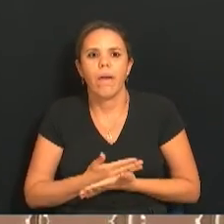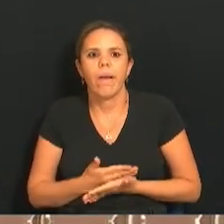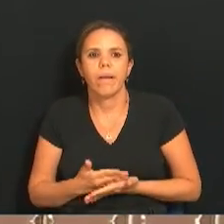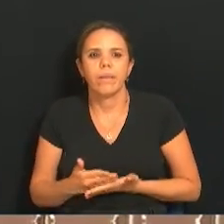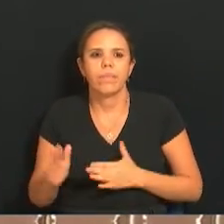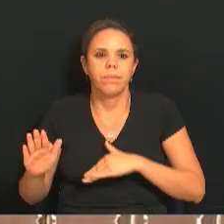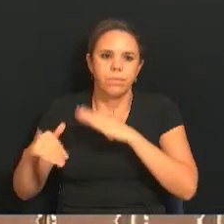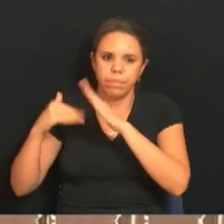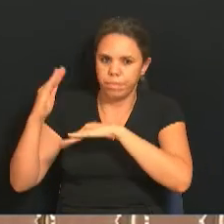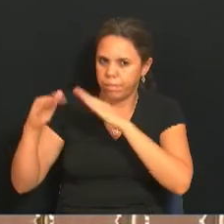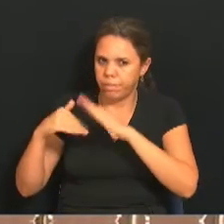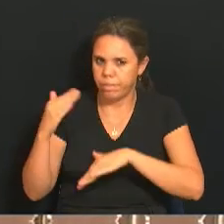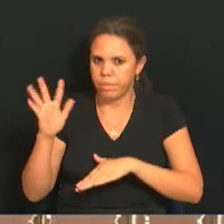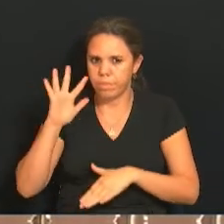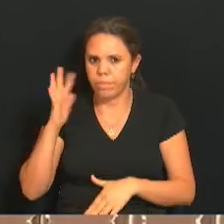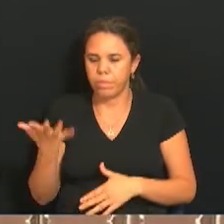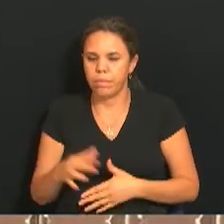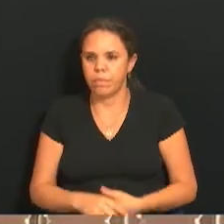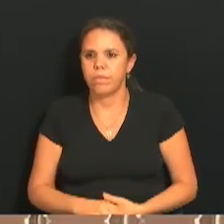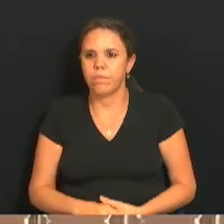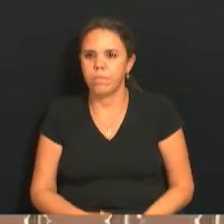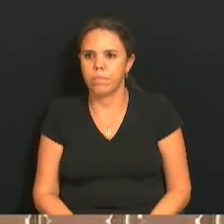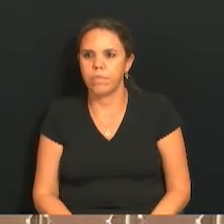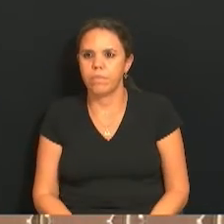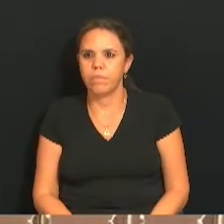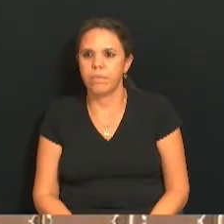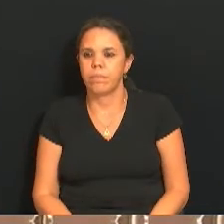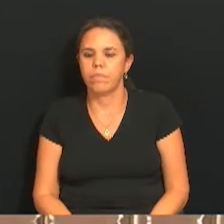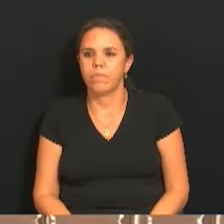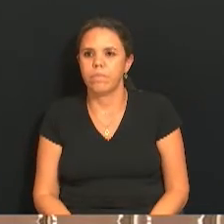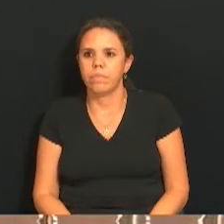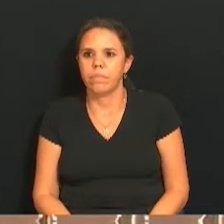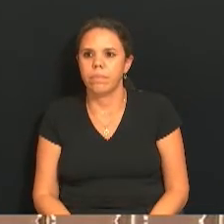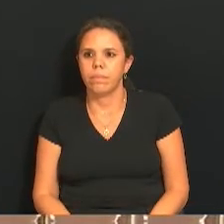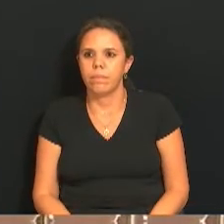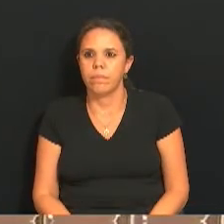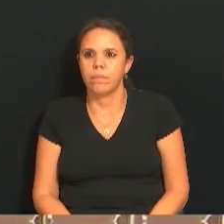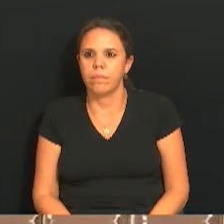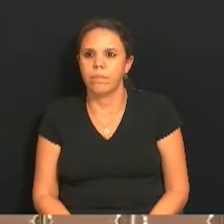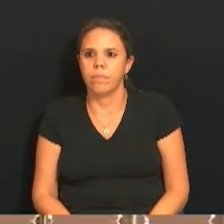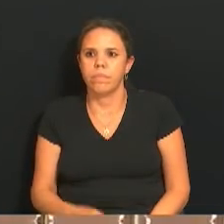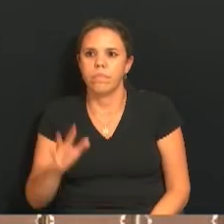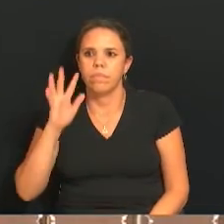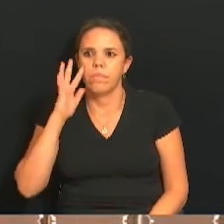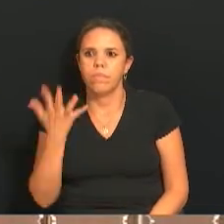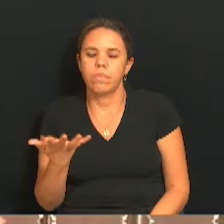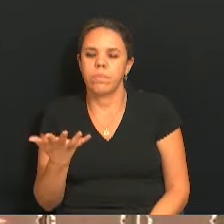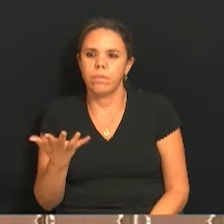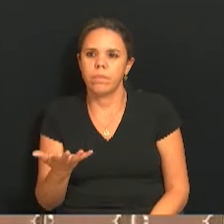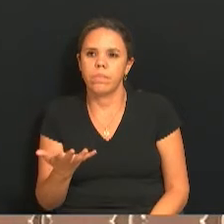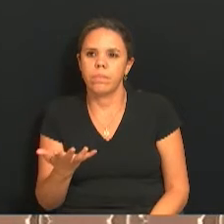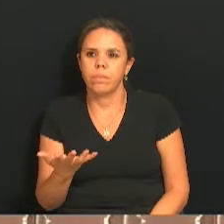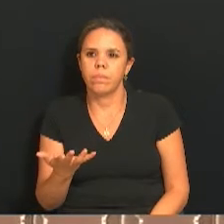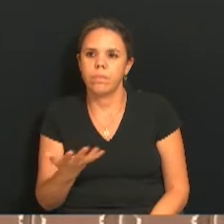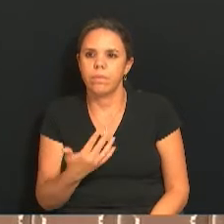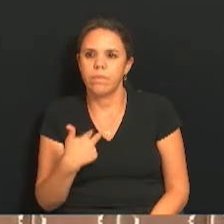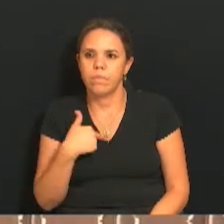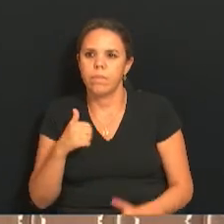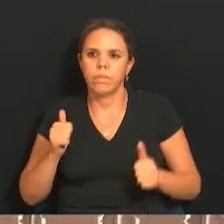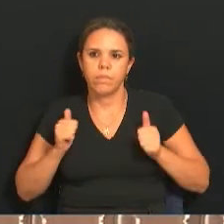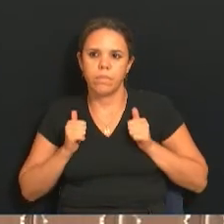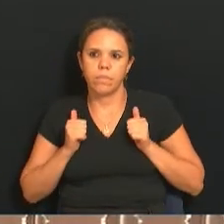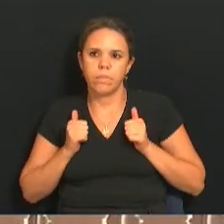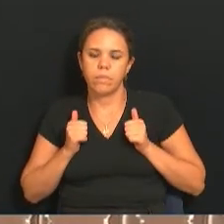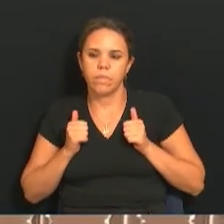a desenvolver e ter soluções. Eu falo sempre sobre isso, soluções, a gente tem que buscar. né? Não podemos ficar parados.